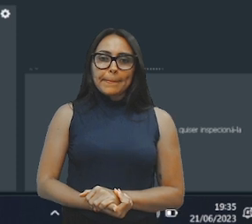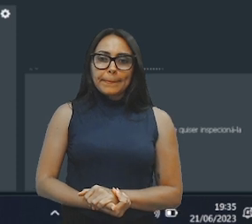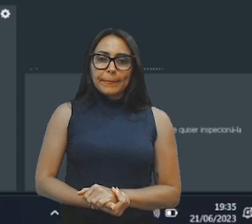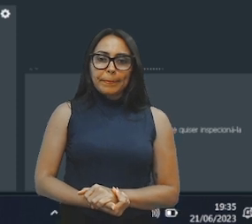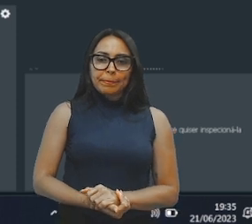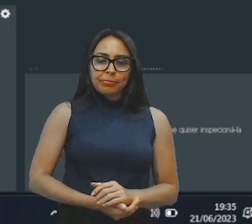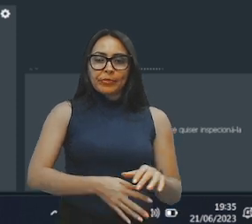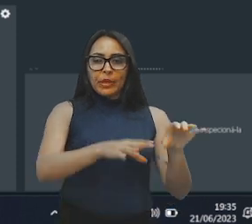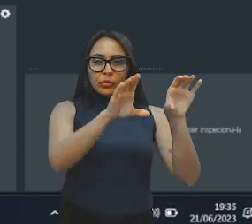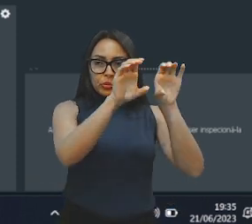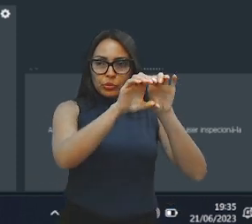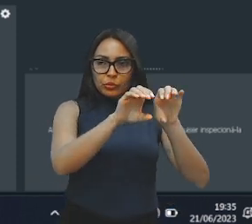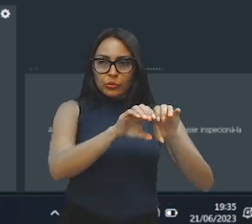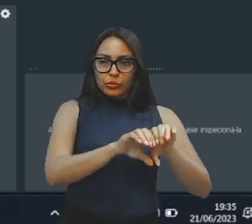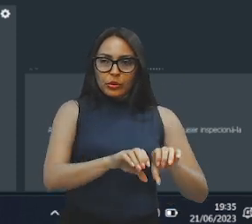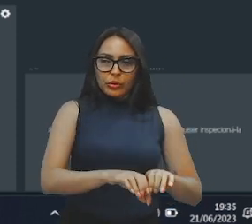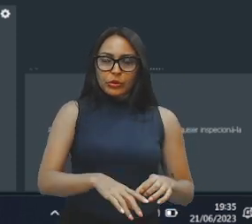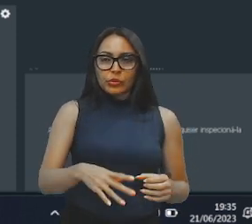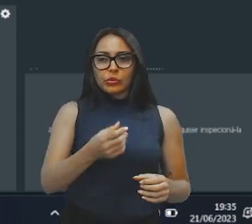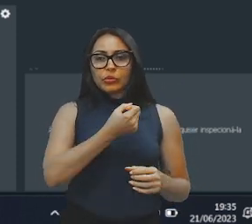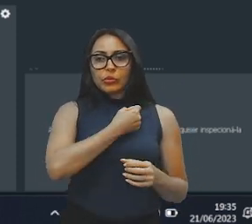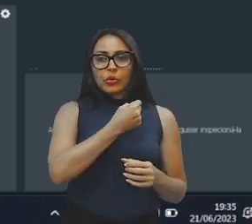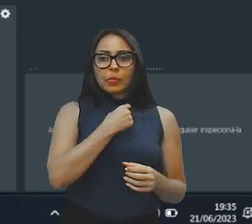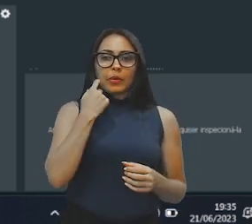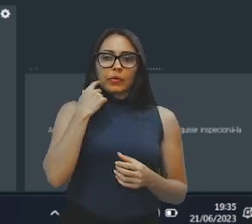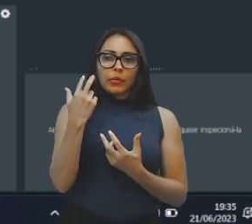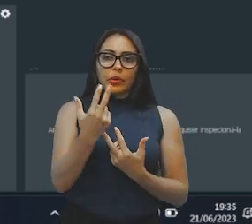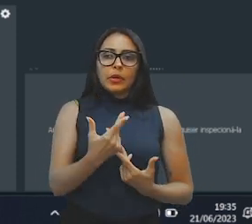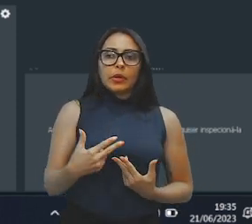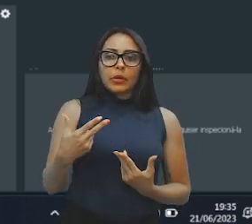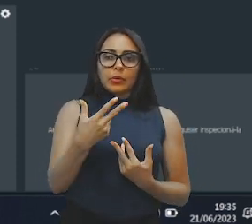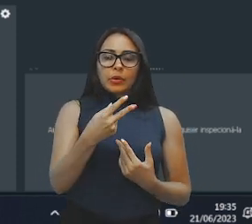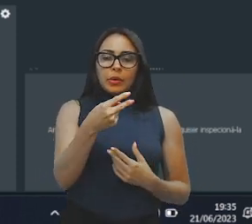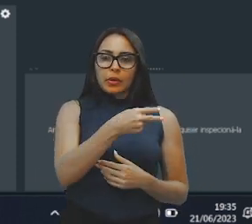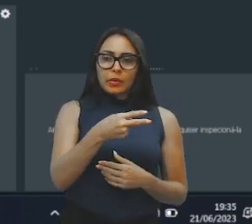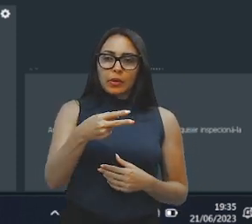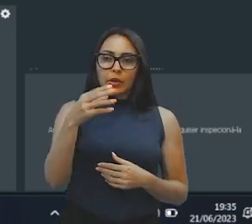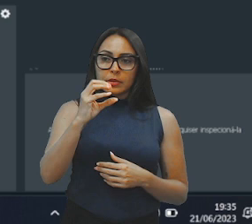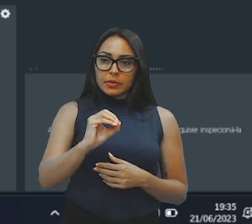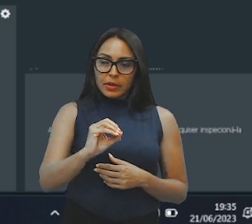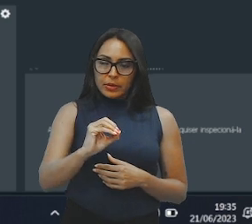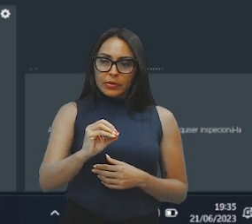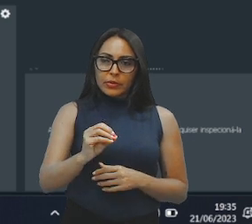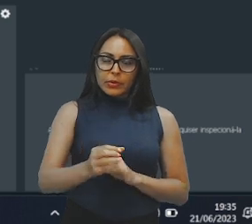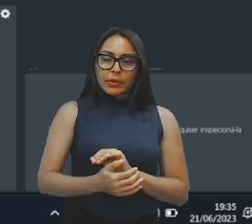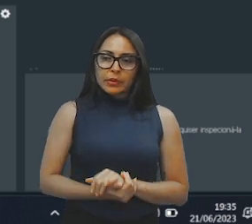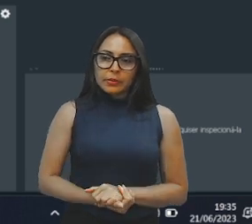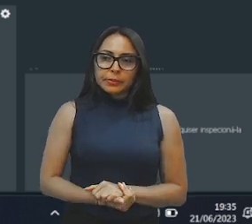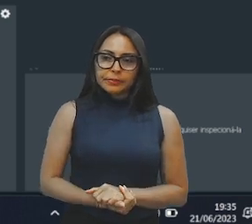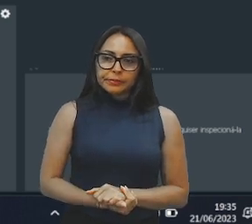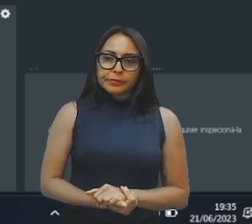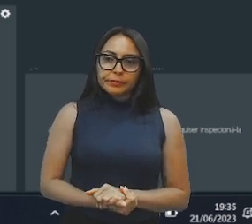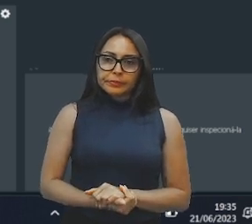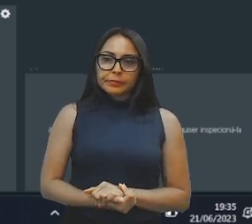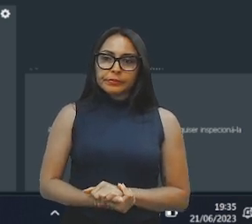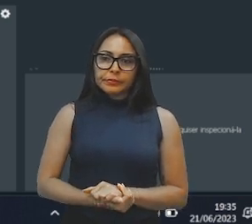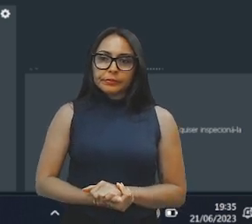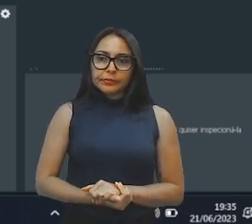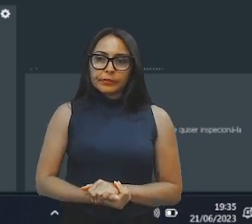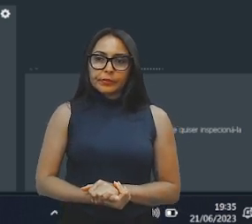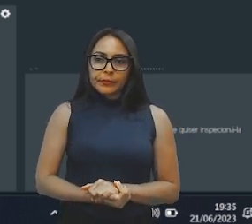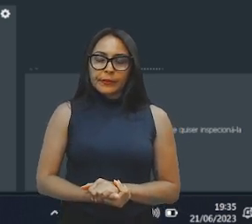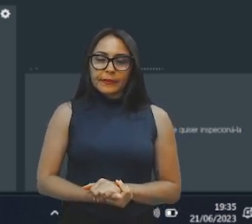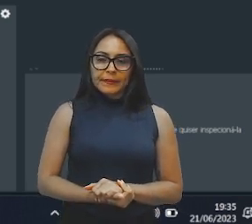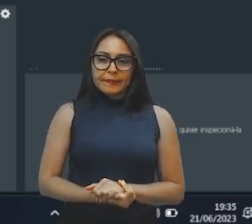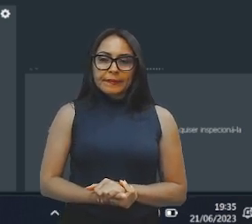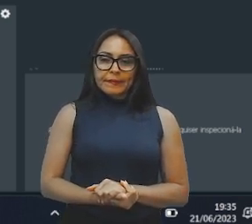onde número foi igual a 0, ele mostra a mensagem: a face da moeda sorteada foi cara.